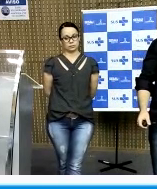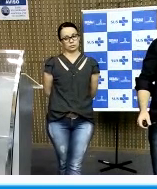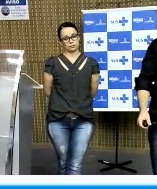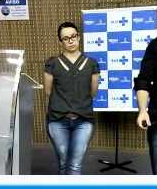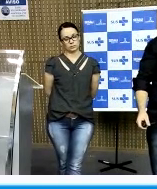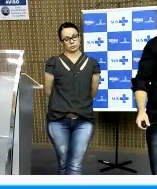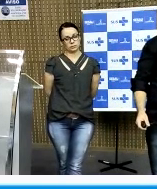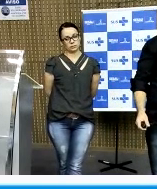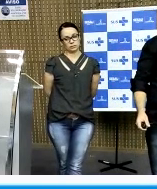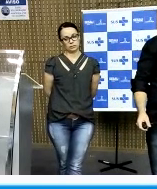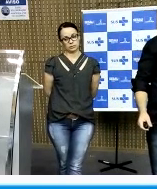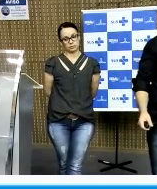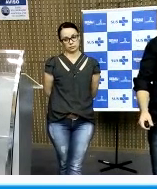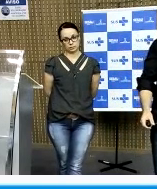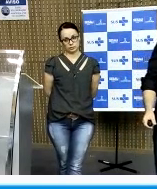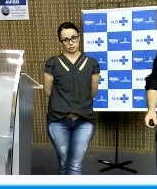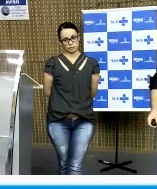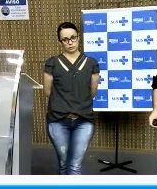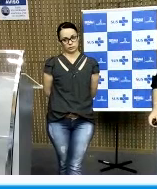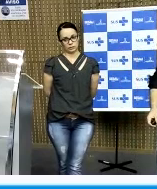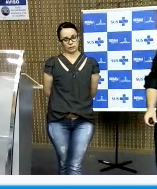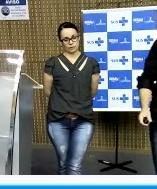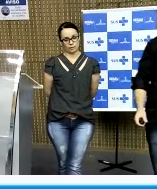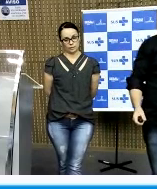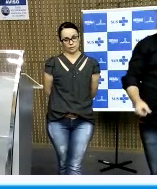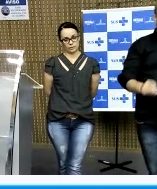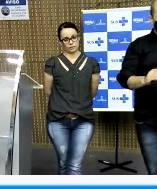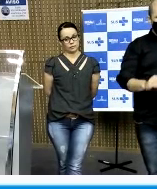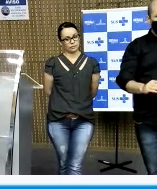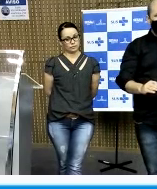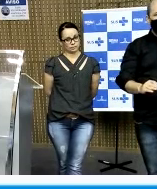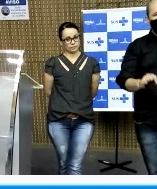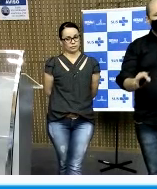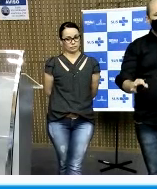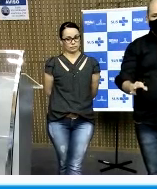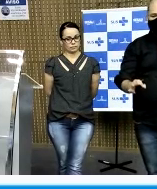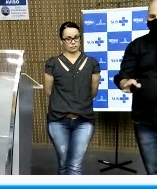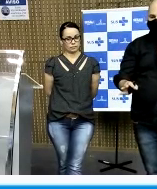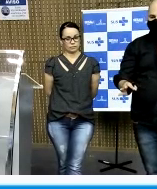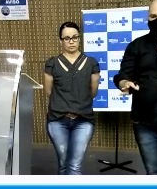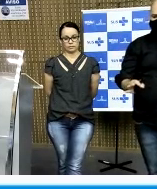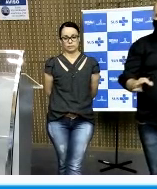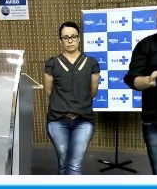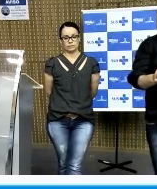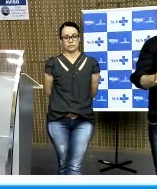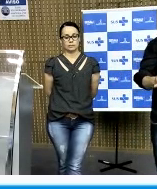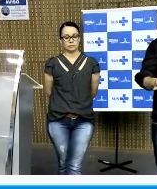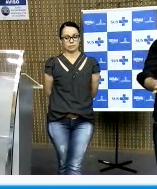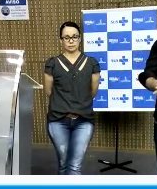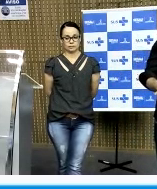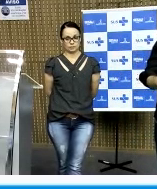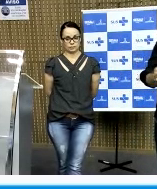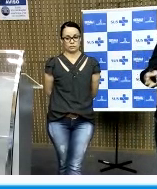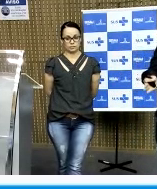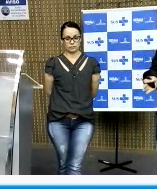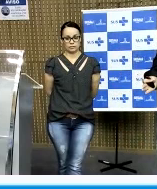no primeiro semestre de 2021 também já estamos com elevação de 25%. Na nossa área não temos instituições de longa permanência,